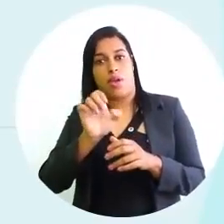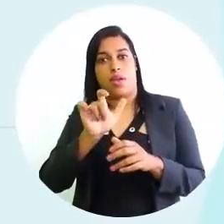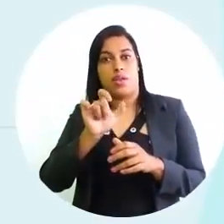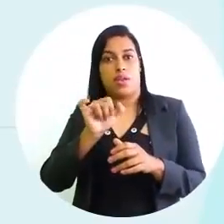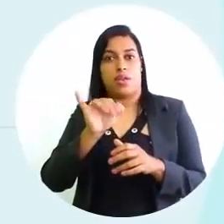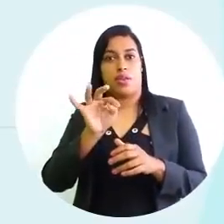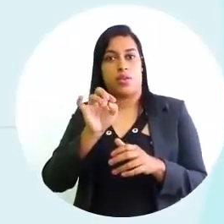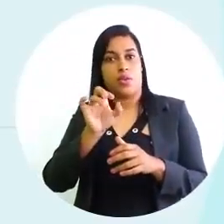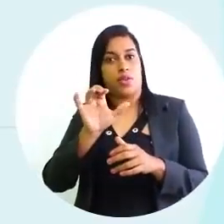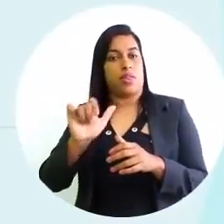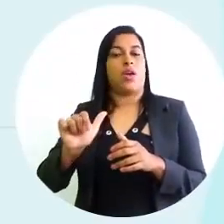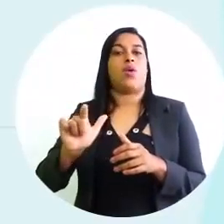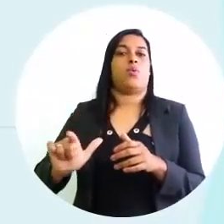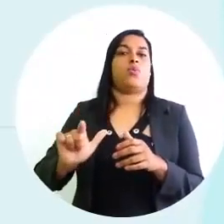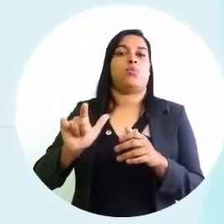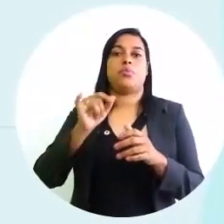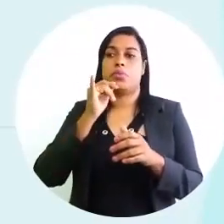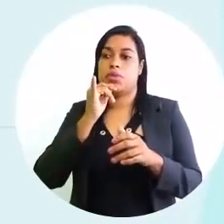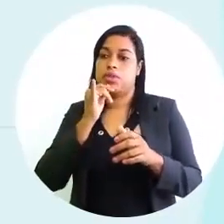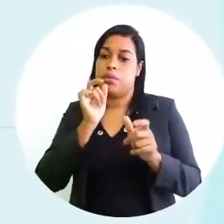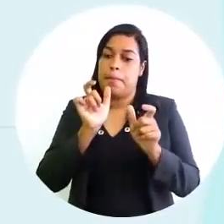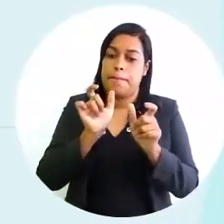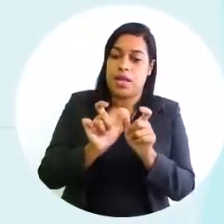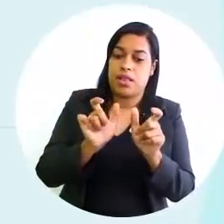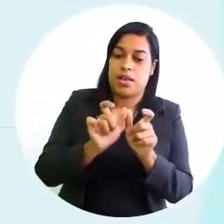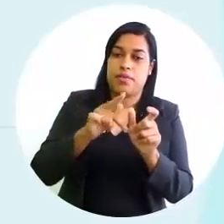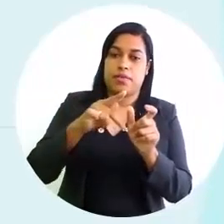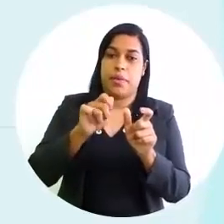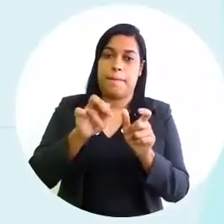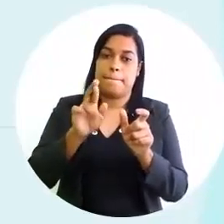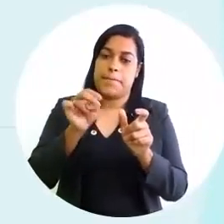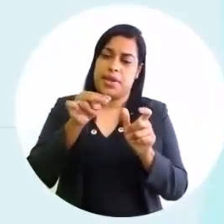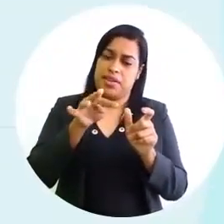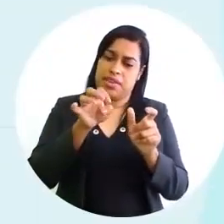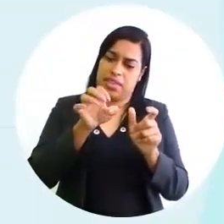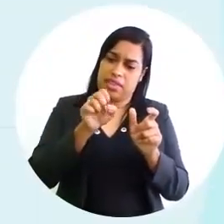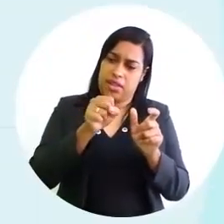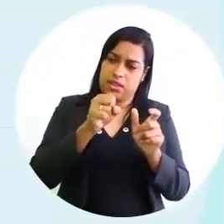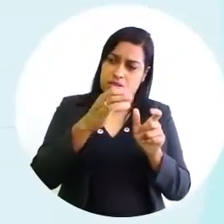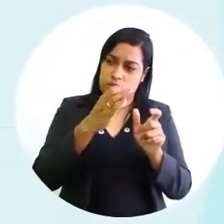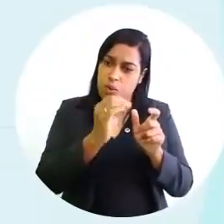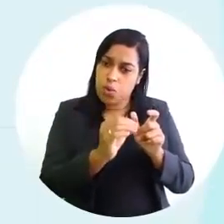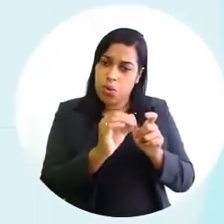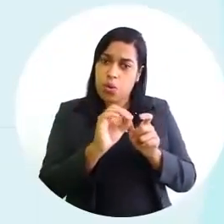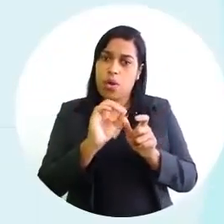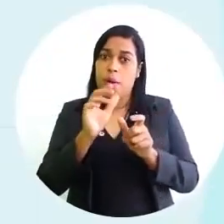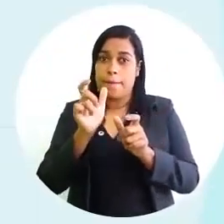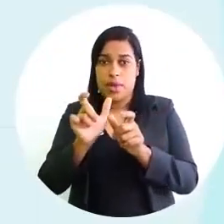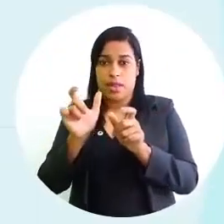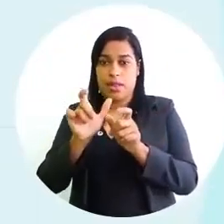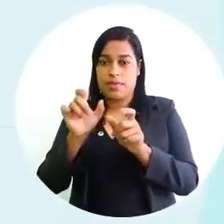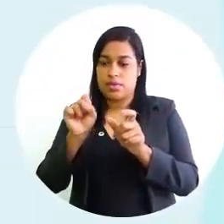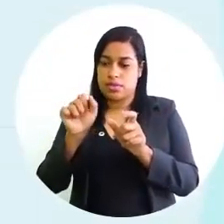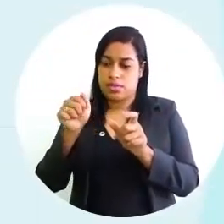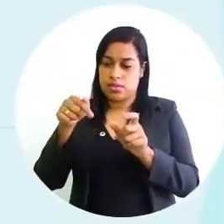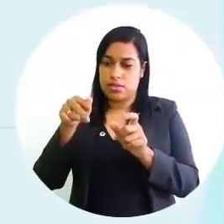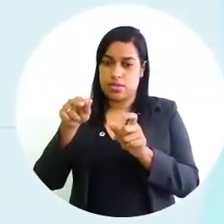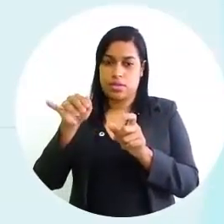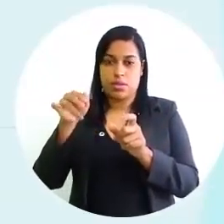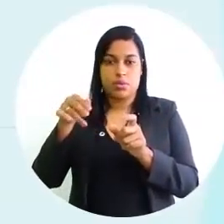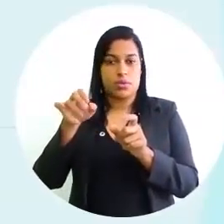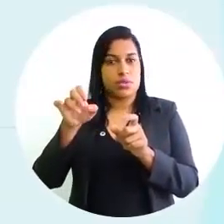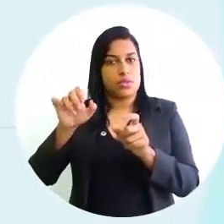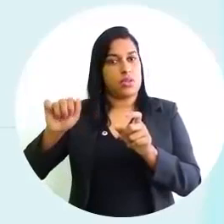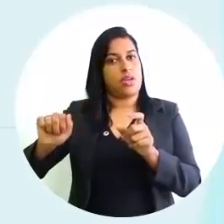palavra parentesco consanguíneo. O que seria esse parentesco consanguíneo? Seria um termo autorizado para